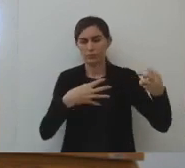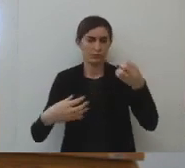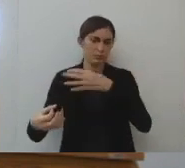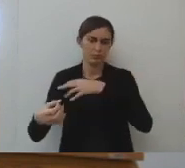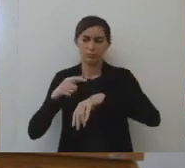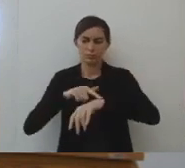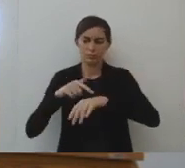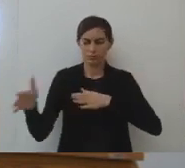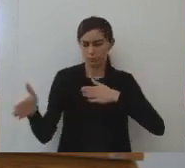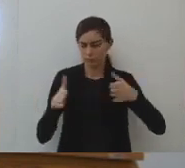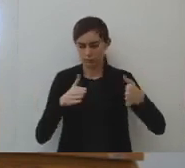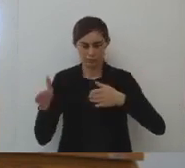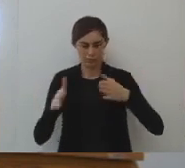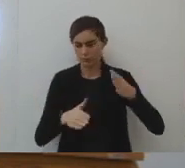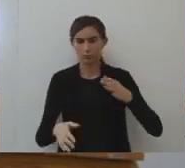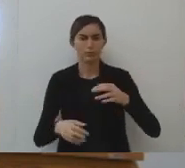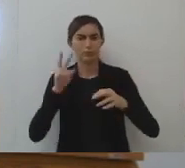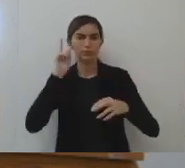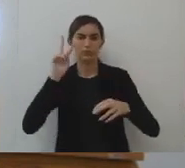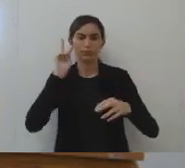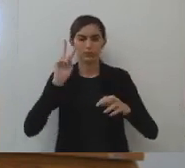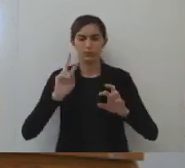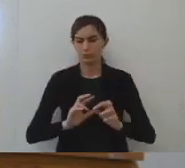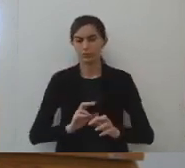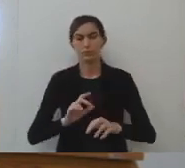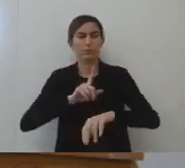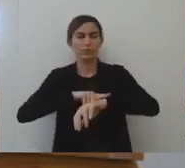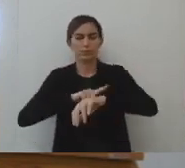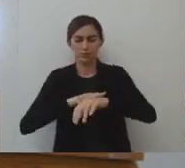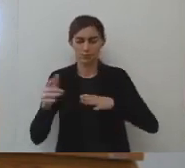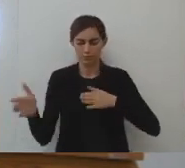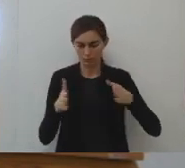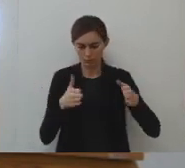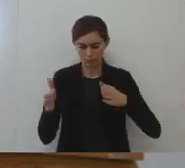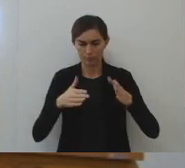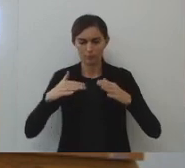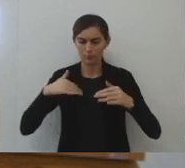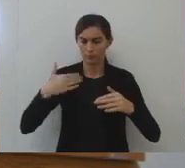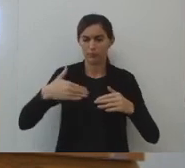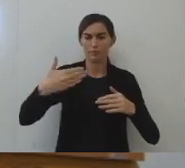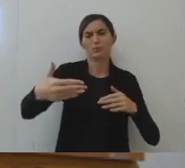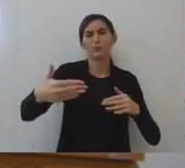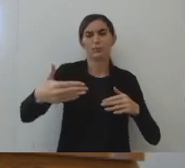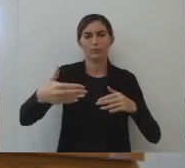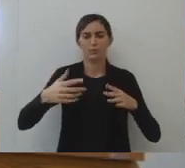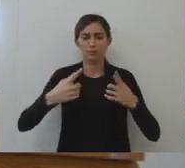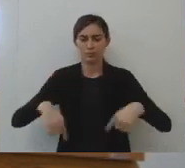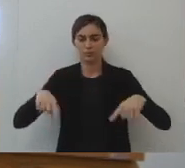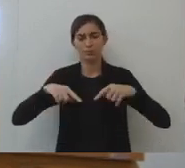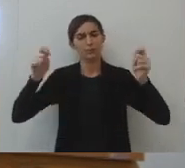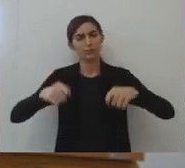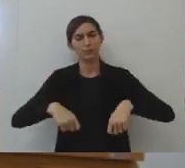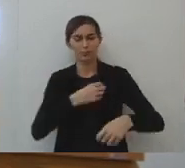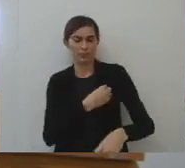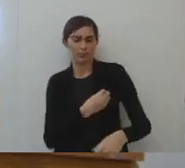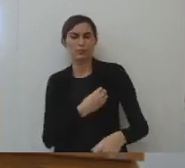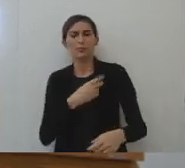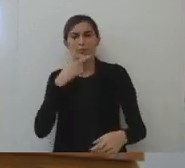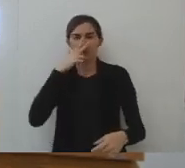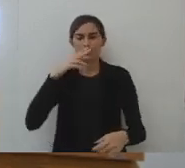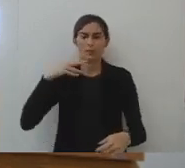são novas condições históricas. Então, o tempo, ele vai permitir que a gente possa viver a